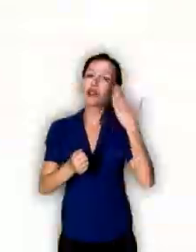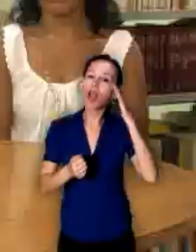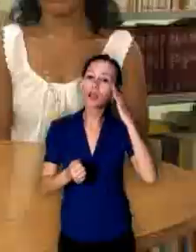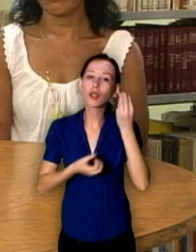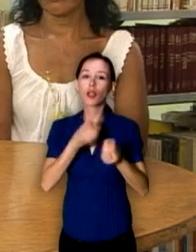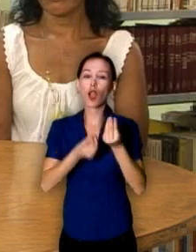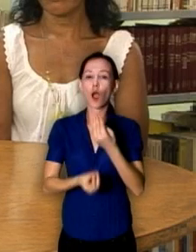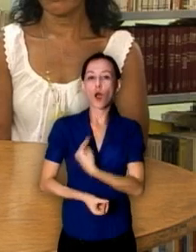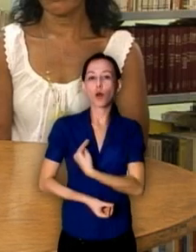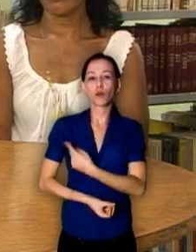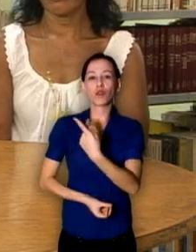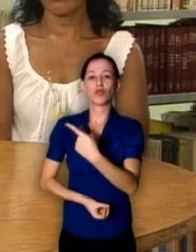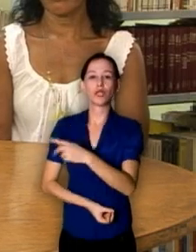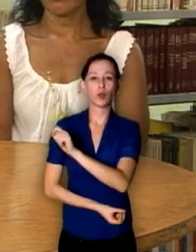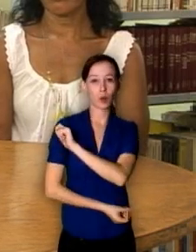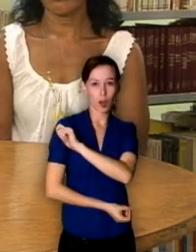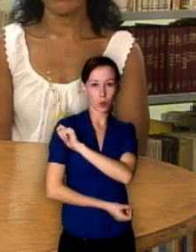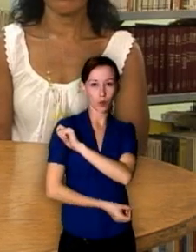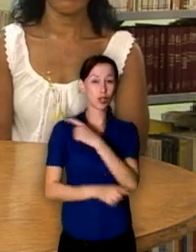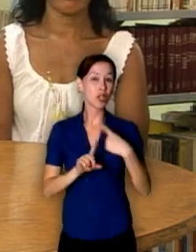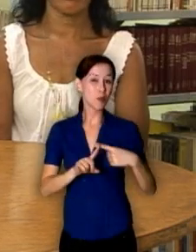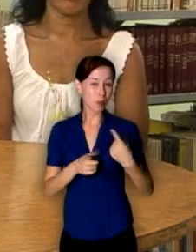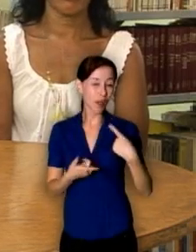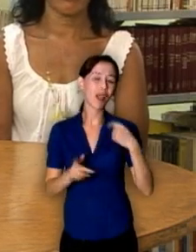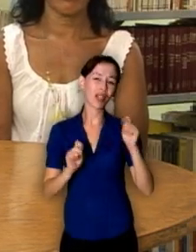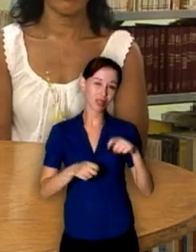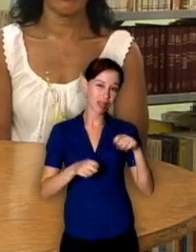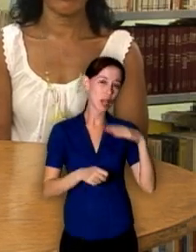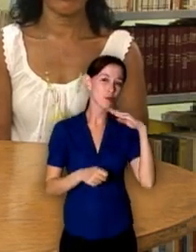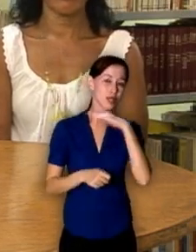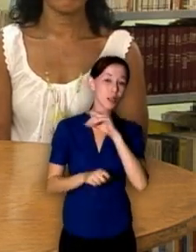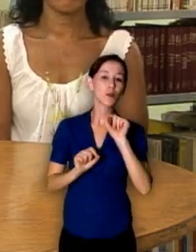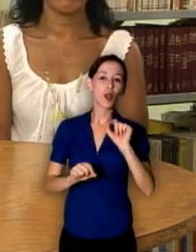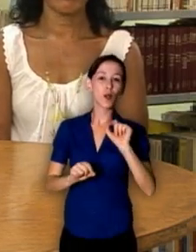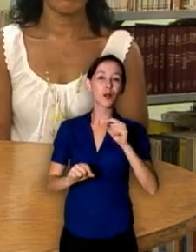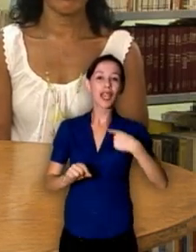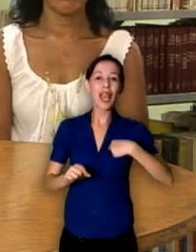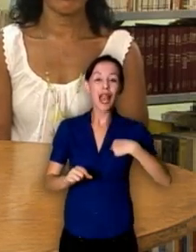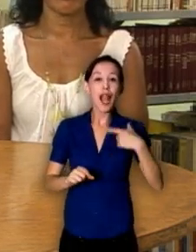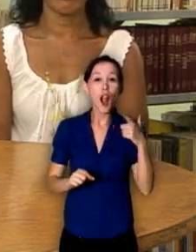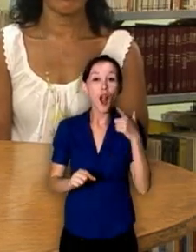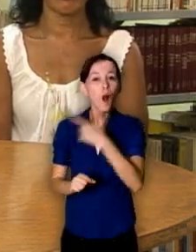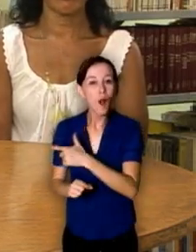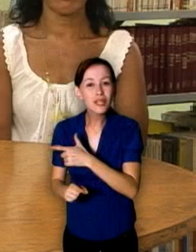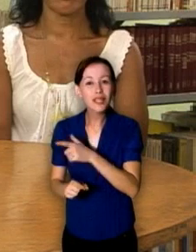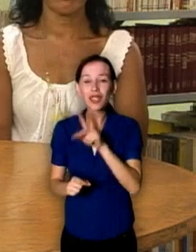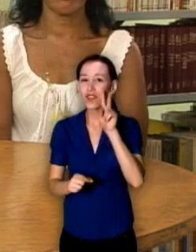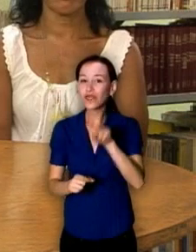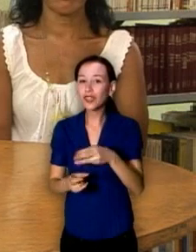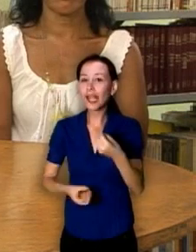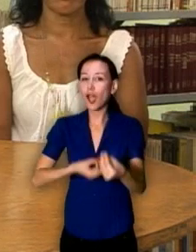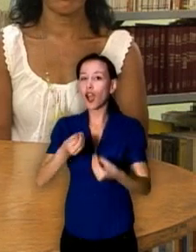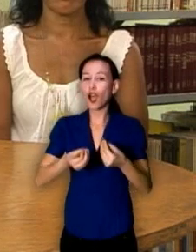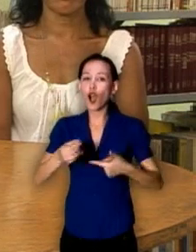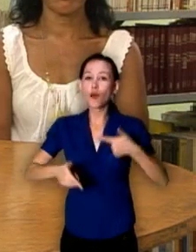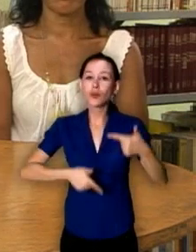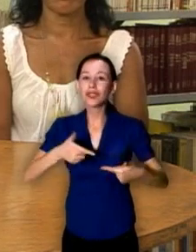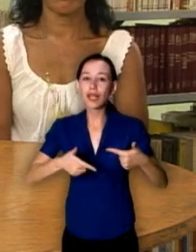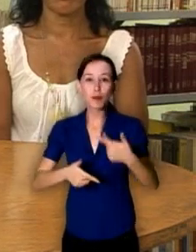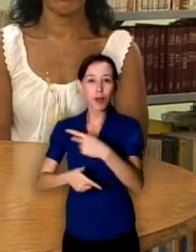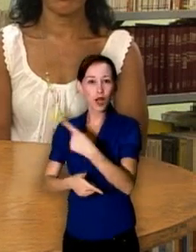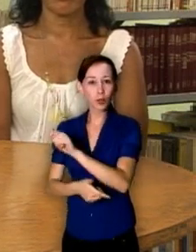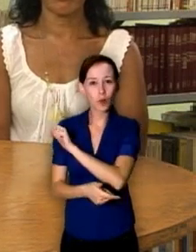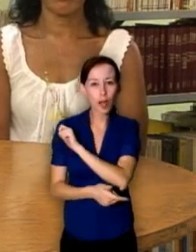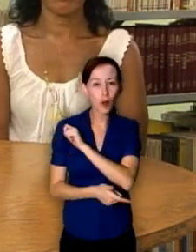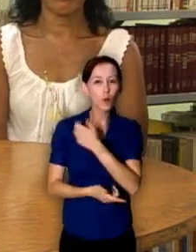aluno. Porque nós percebemos claramente que quando você atinge aquela realidade do aluno, os problemas